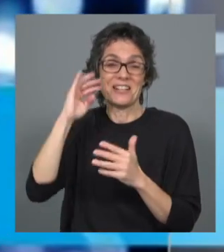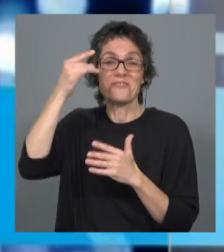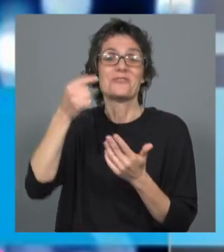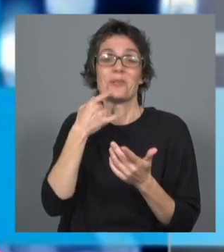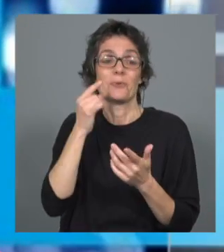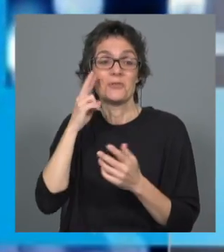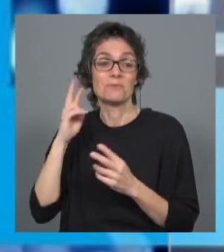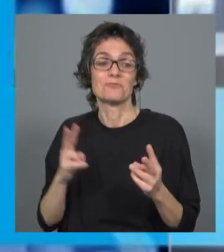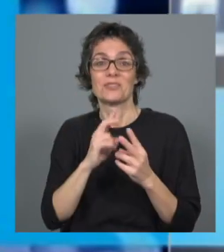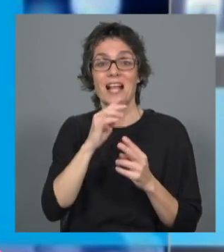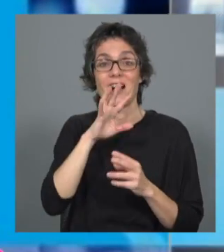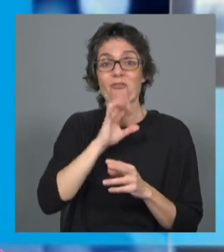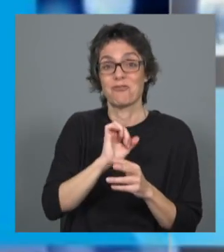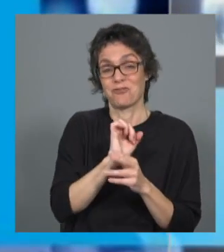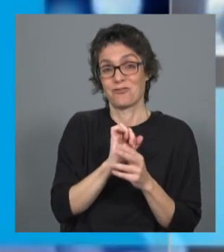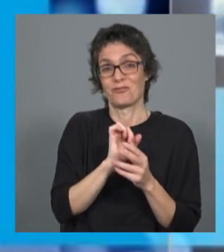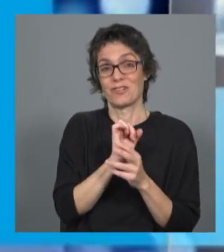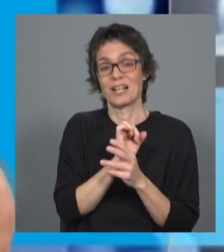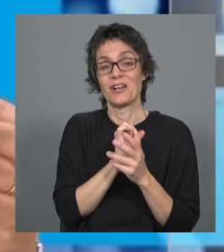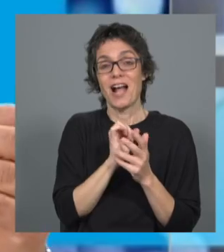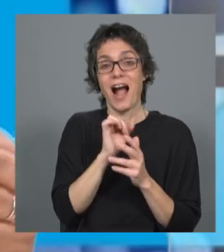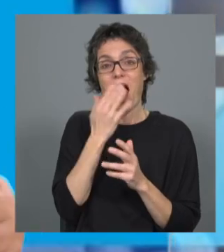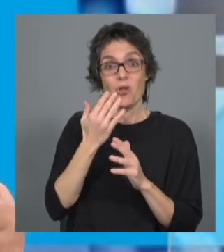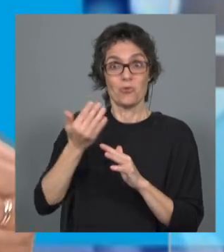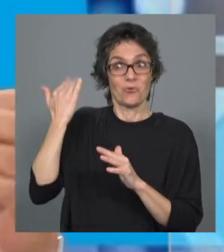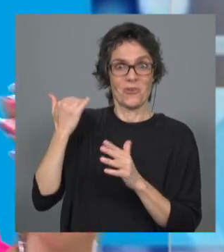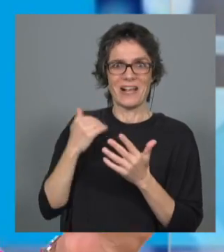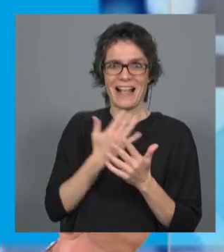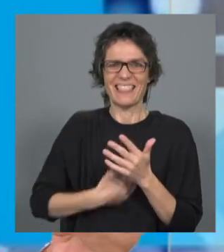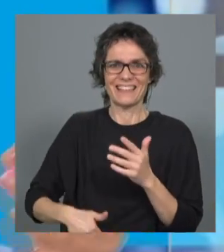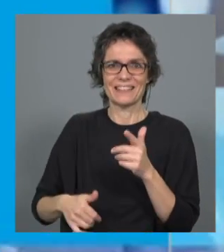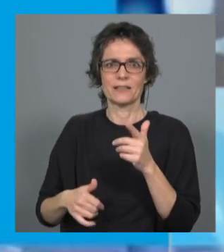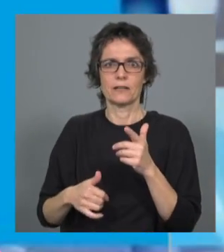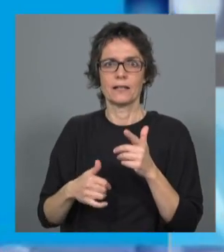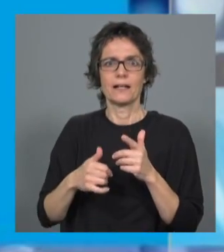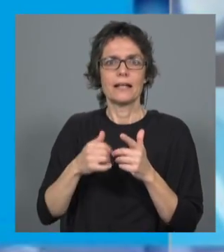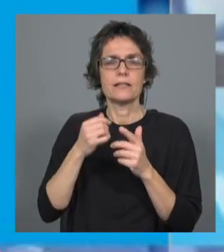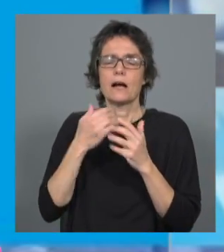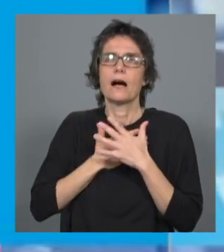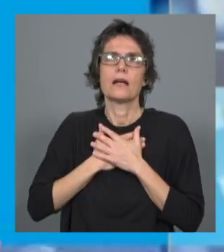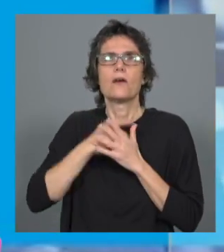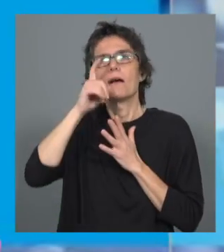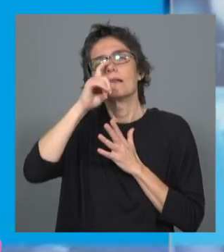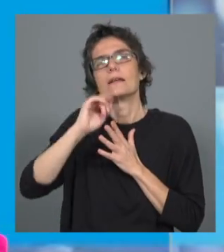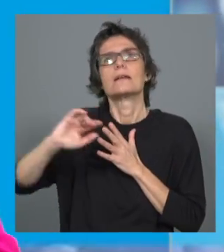característica, e eles nos recordam, professora, e aquela visita de estudo, e aquilo que nós fizemos. E